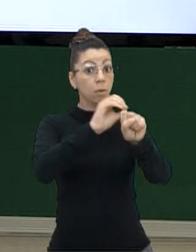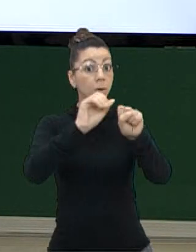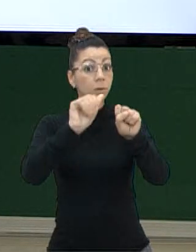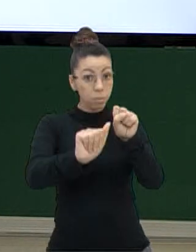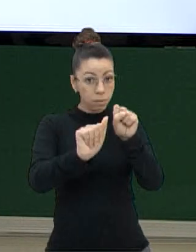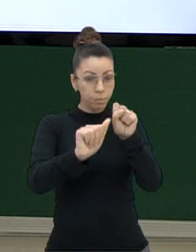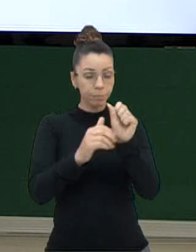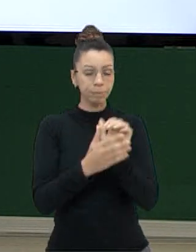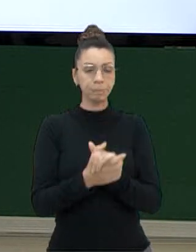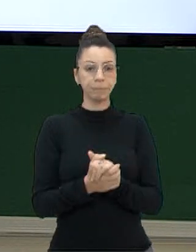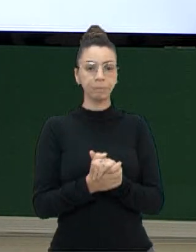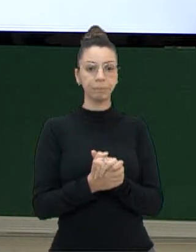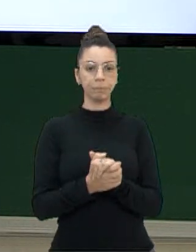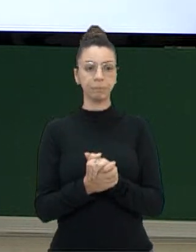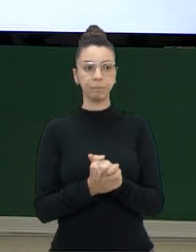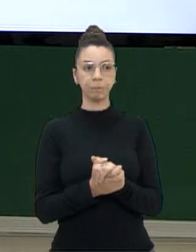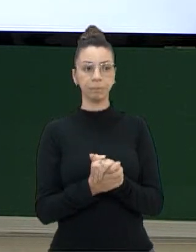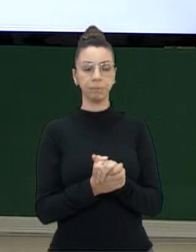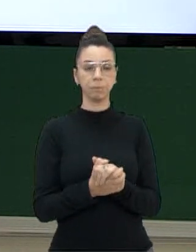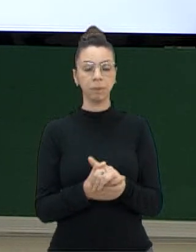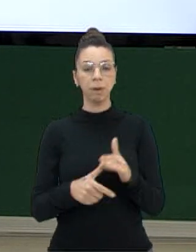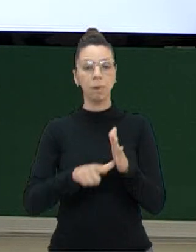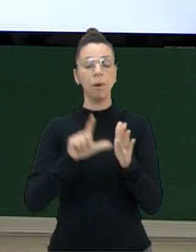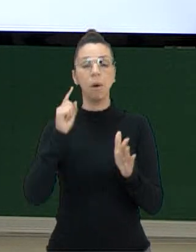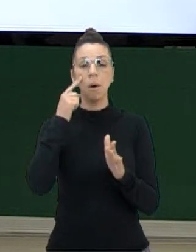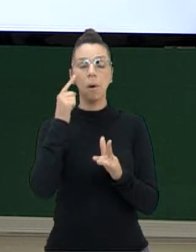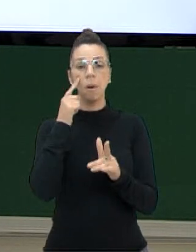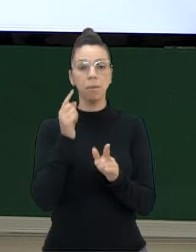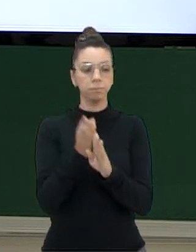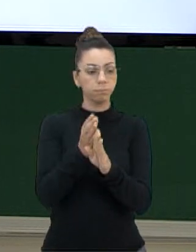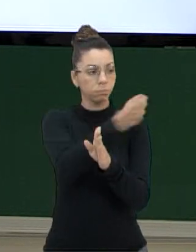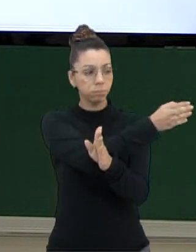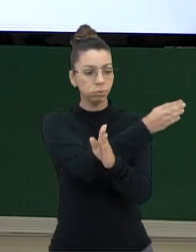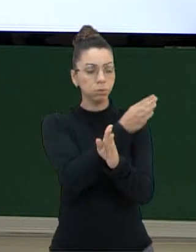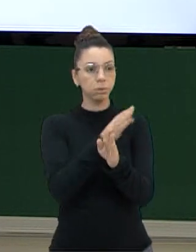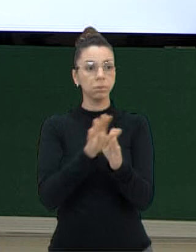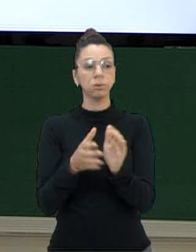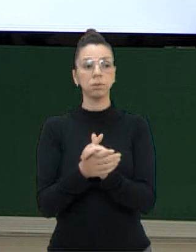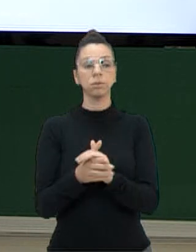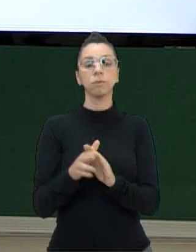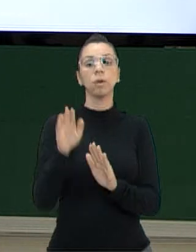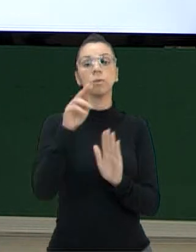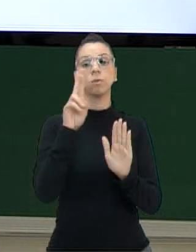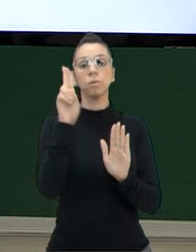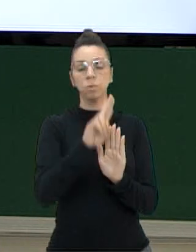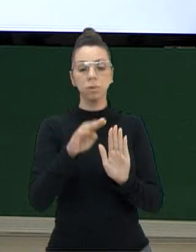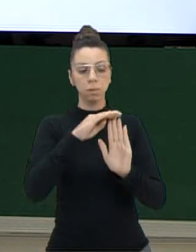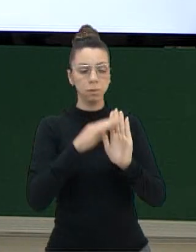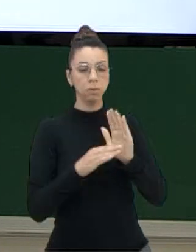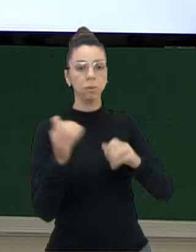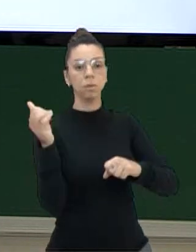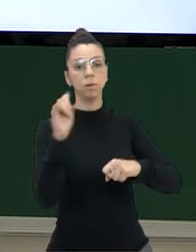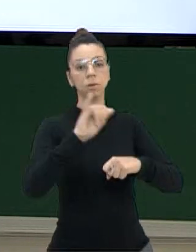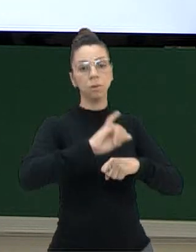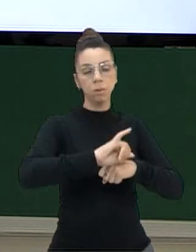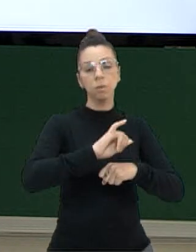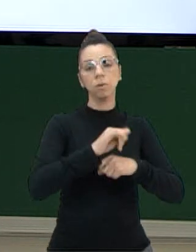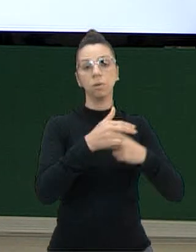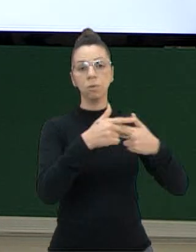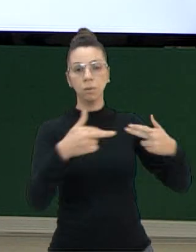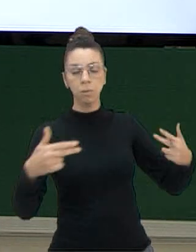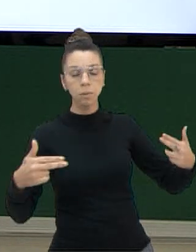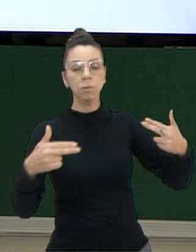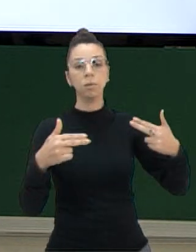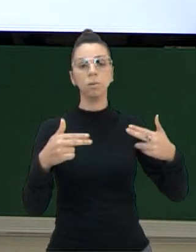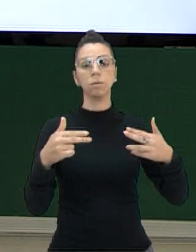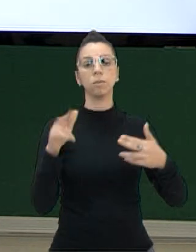perfeito? E antes aqui, nesses elementos que vão indicar, então, utensílios, né, móveis utilizados pelos